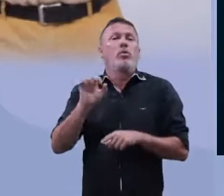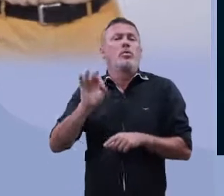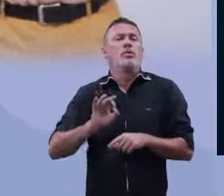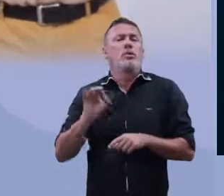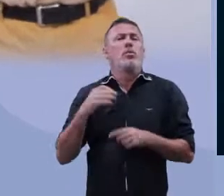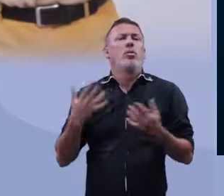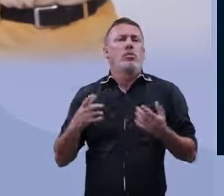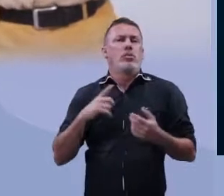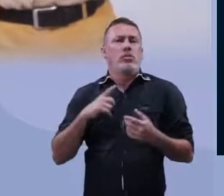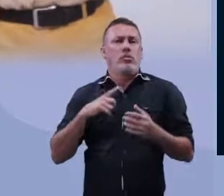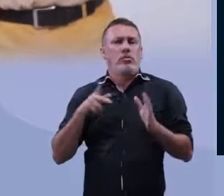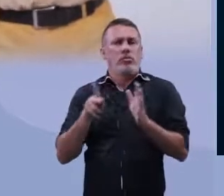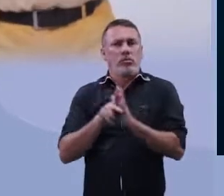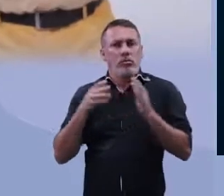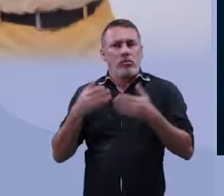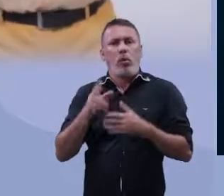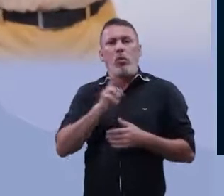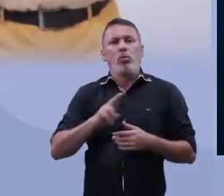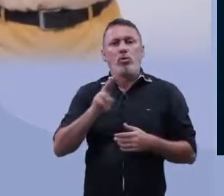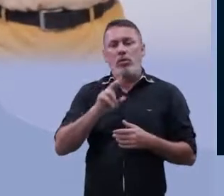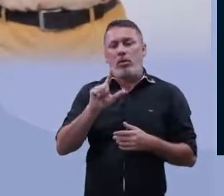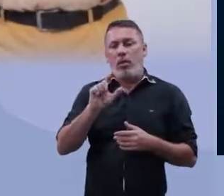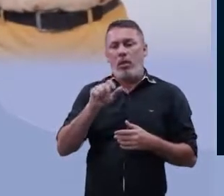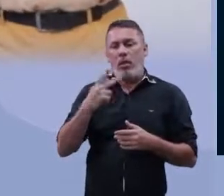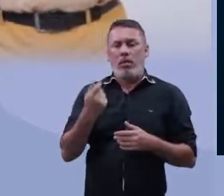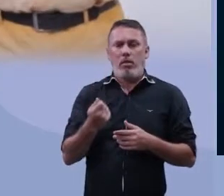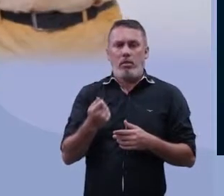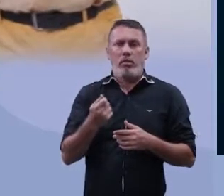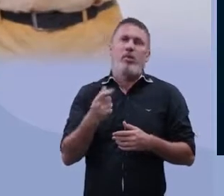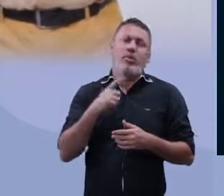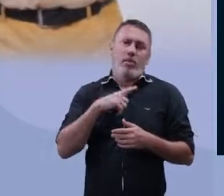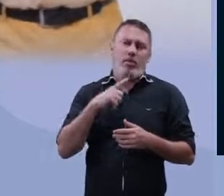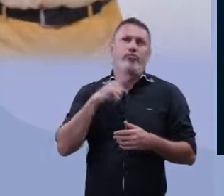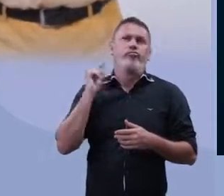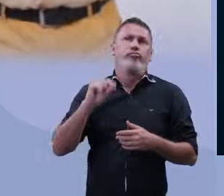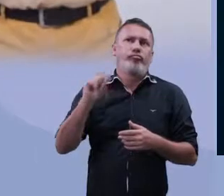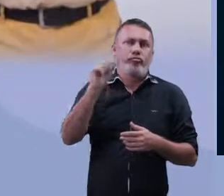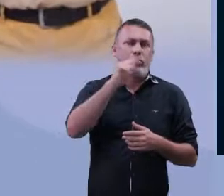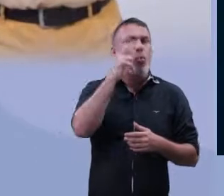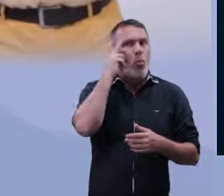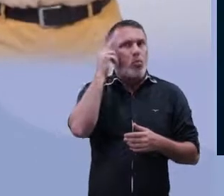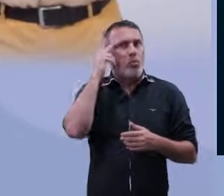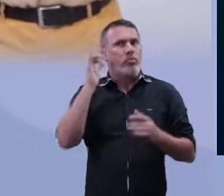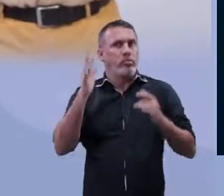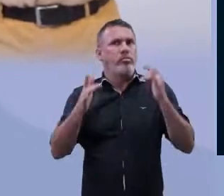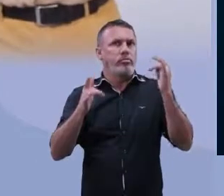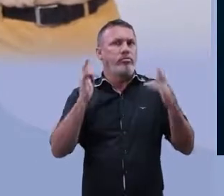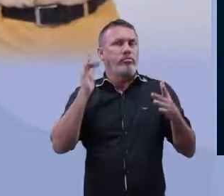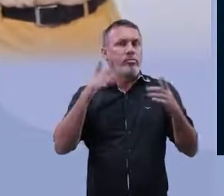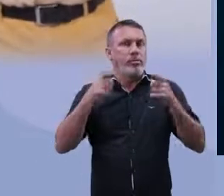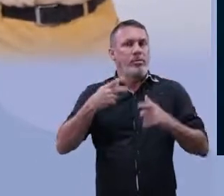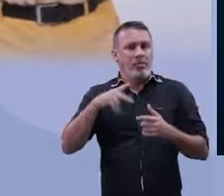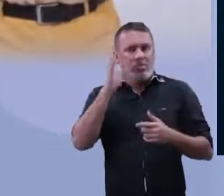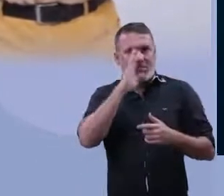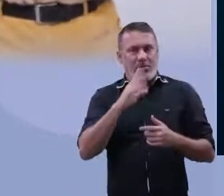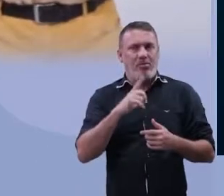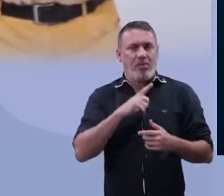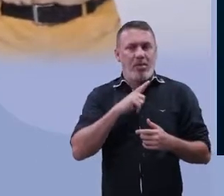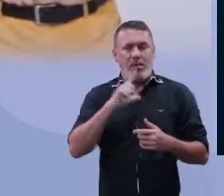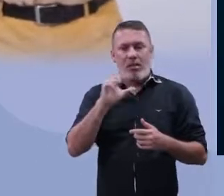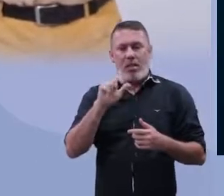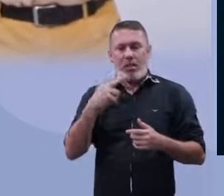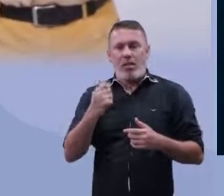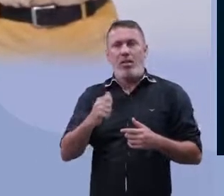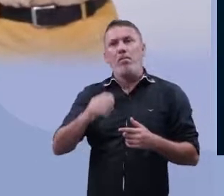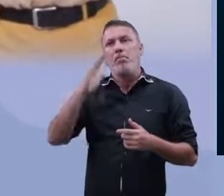8%, a questão do uso da lenha, uma coisa que é muito comum ainda está acontecendo em território brasileiro,